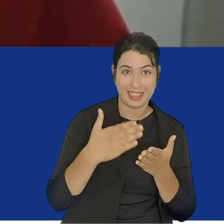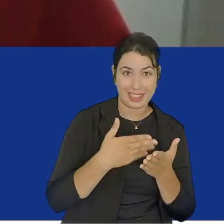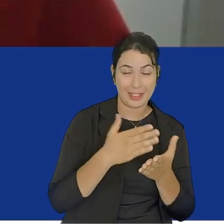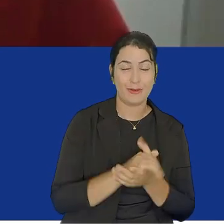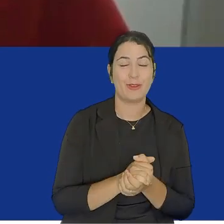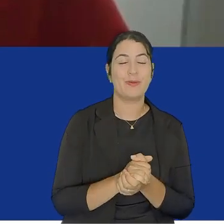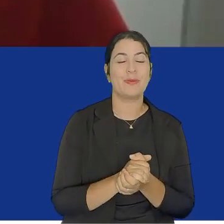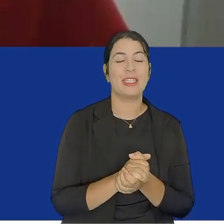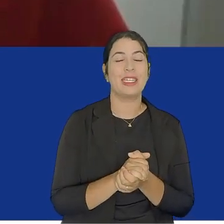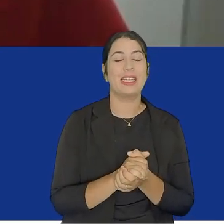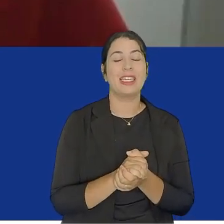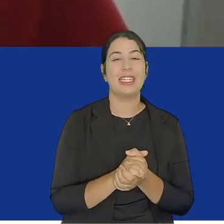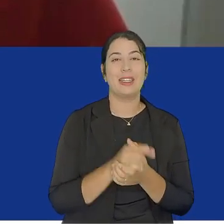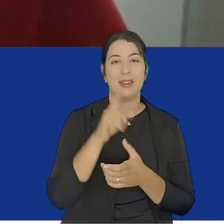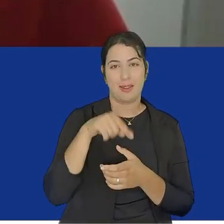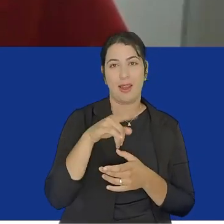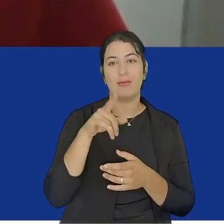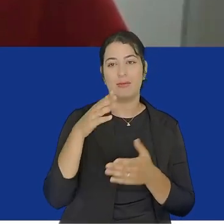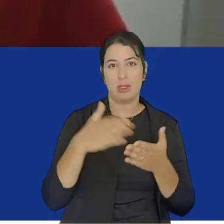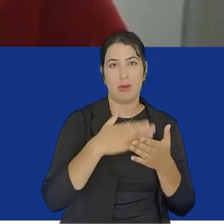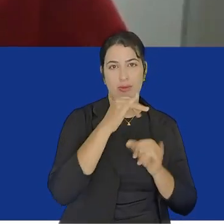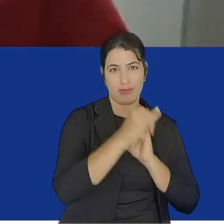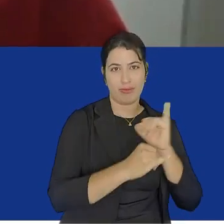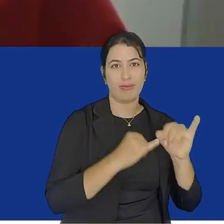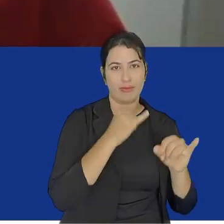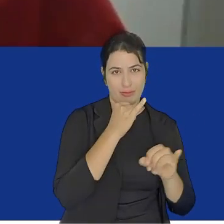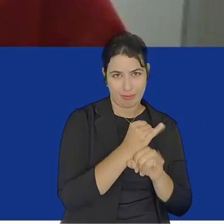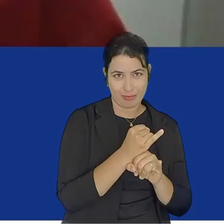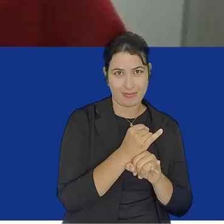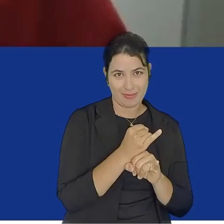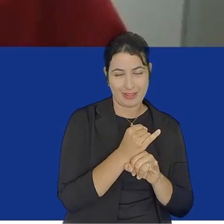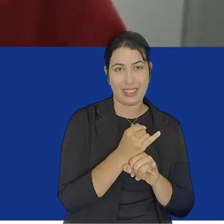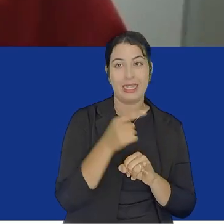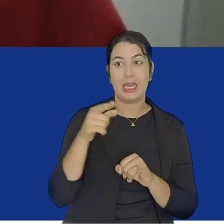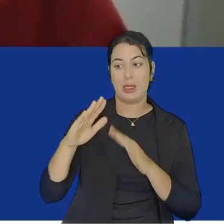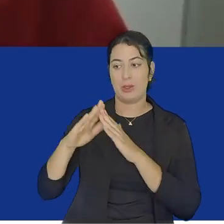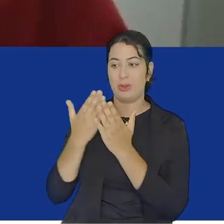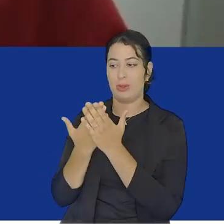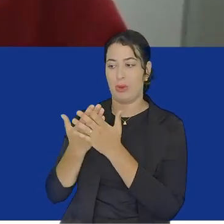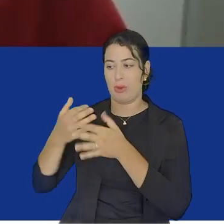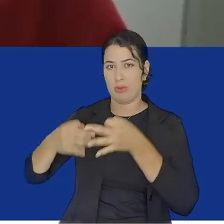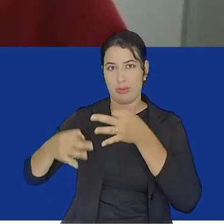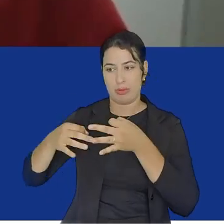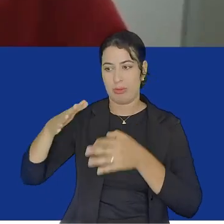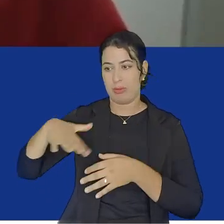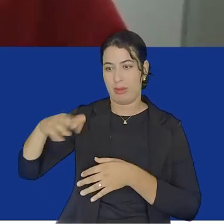gente tem aqui, que chama Refletir para Restaurar, que foi publicado pela Escola de Magistrados aqui da Terceira Região.